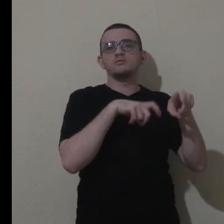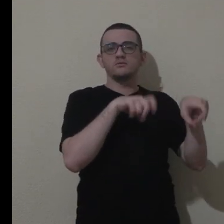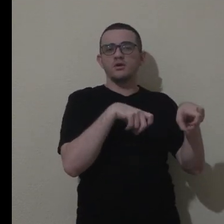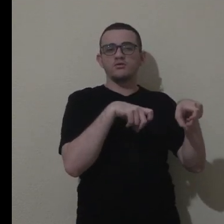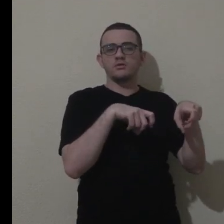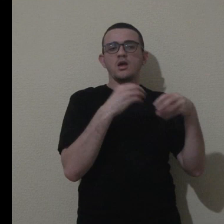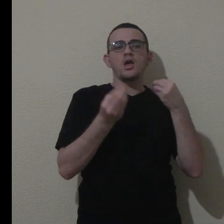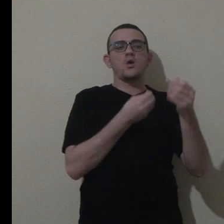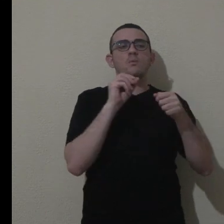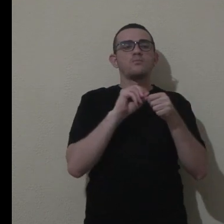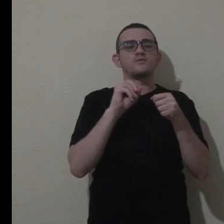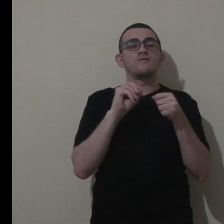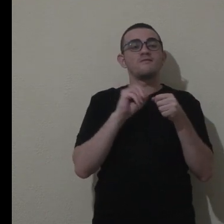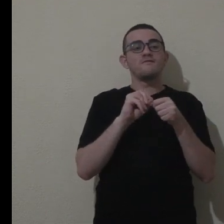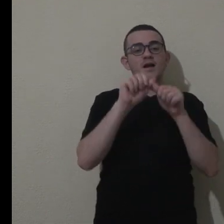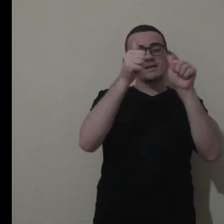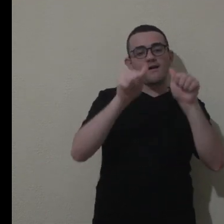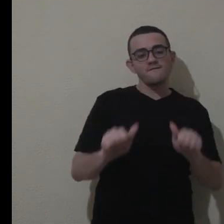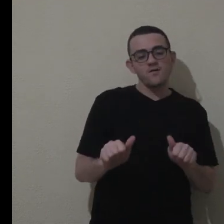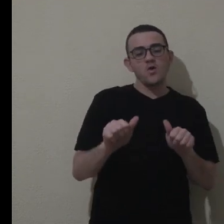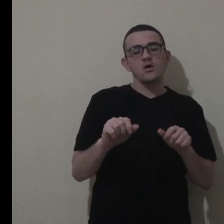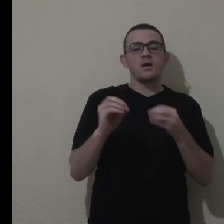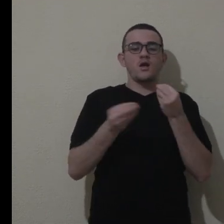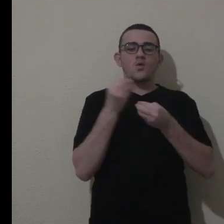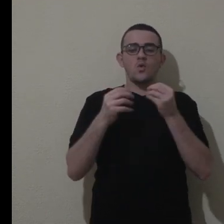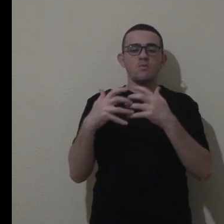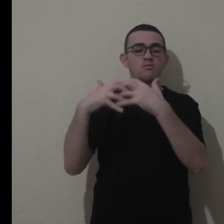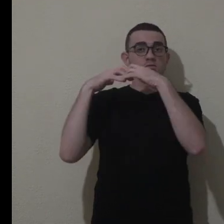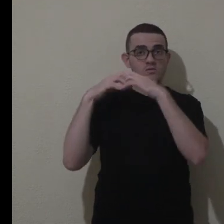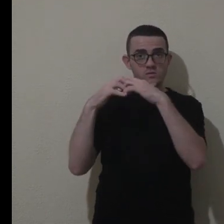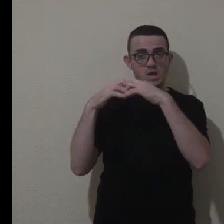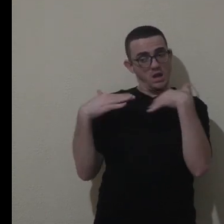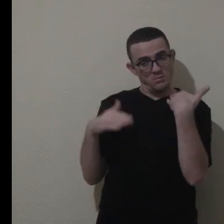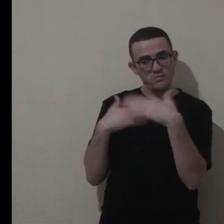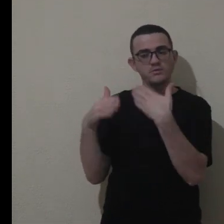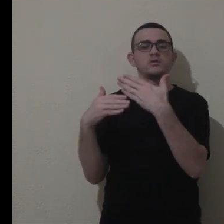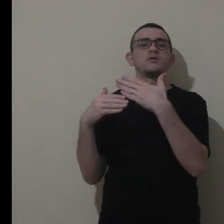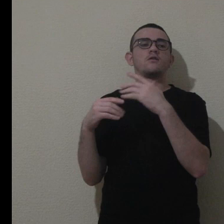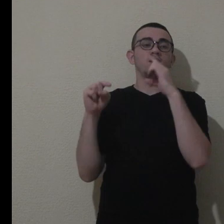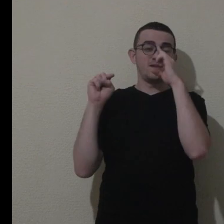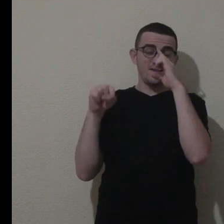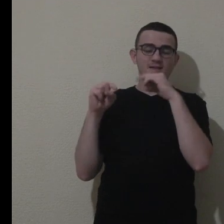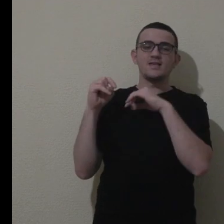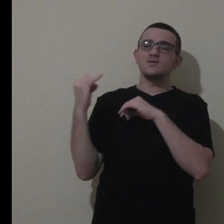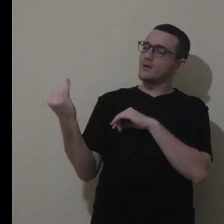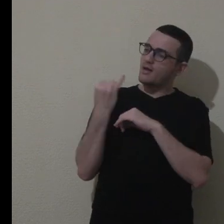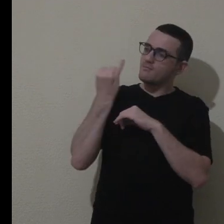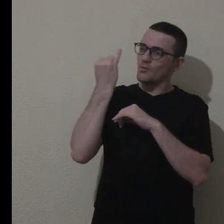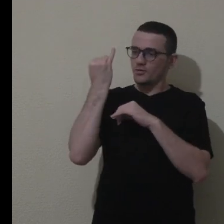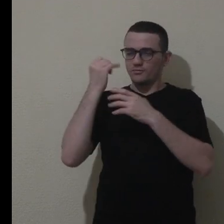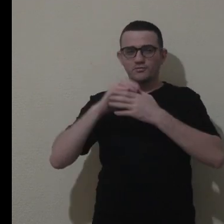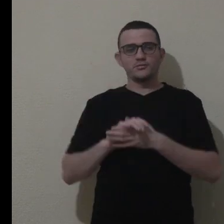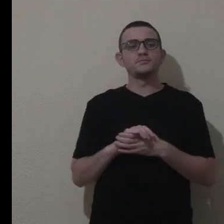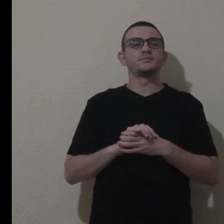de formatação de como que vai desenvolver a nossa função cerebral, e isso é um